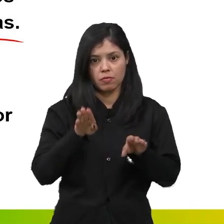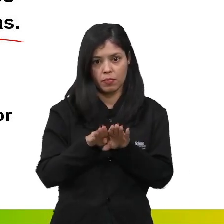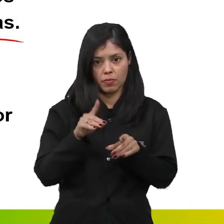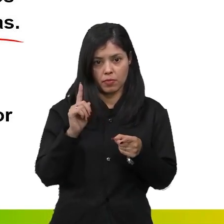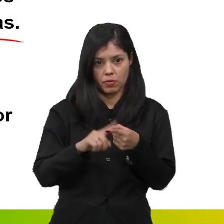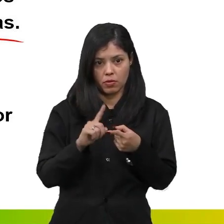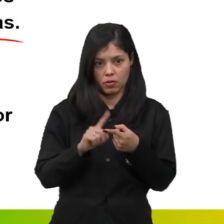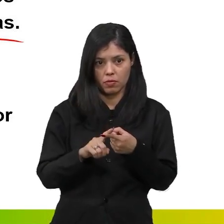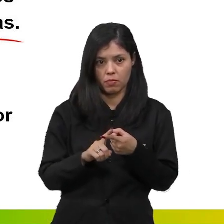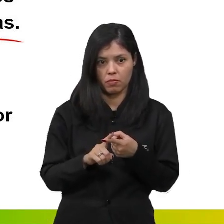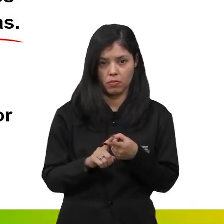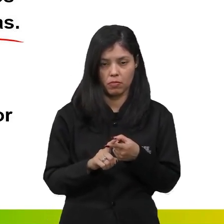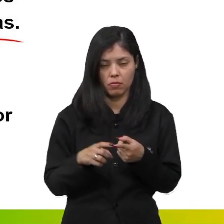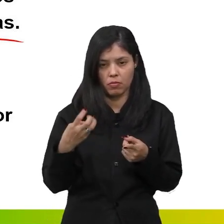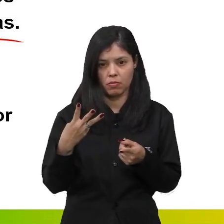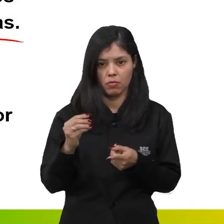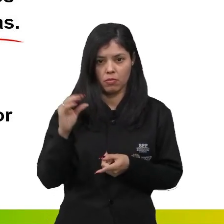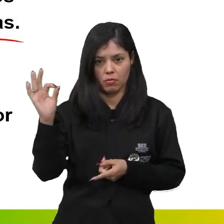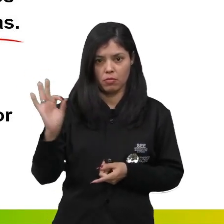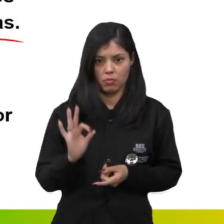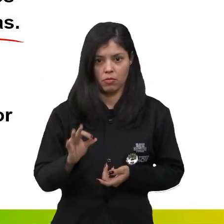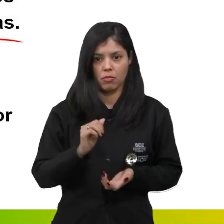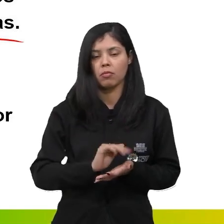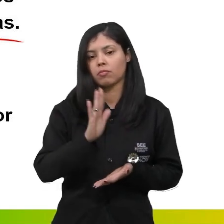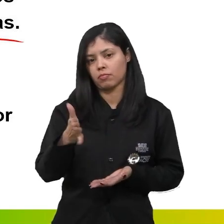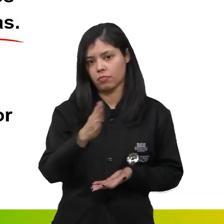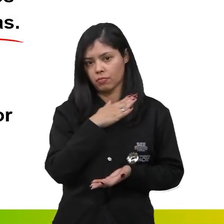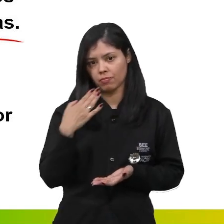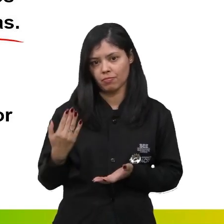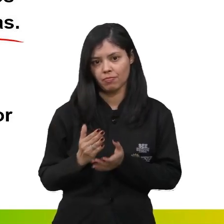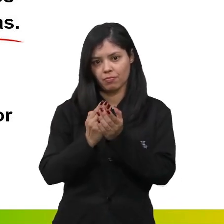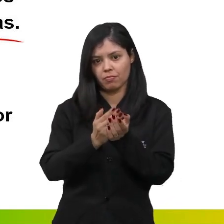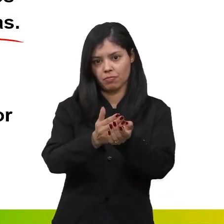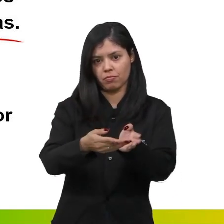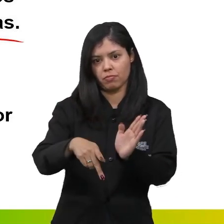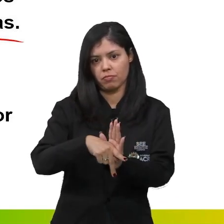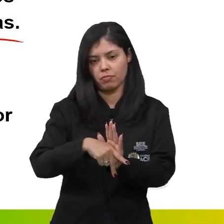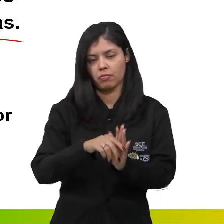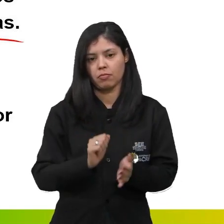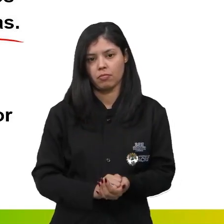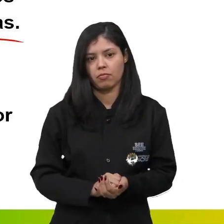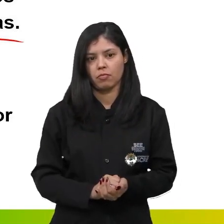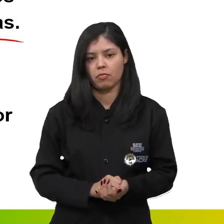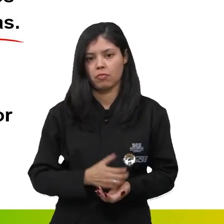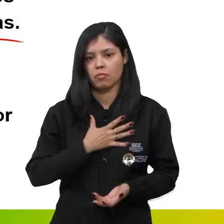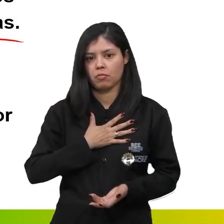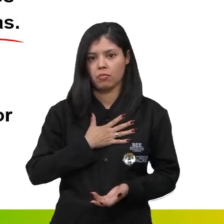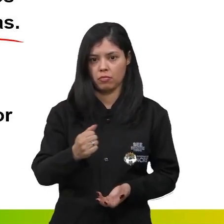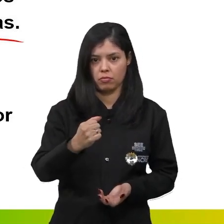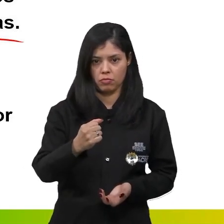porque cerca de 30% deles já morriam na viagem, ou se suicidava,